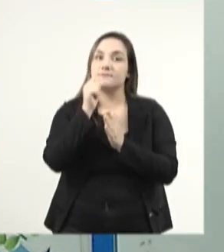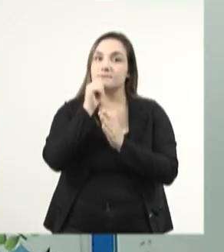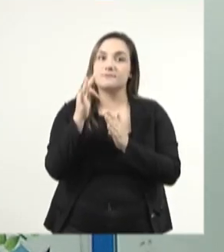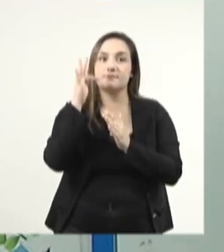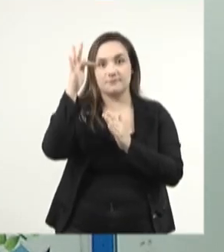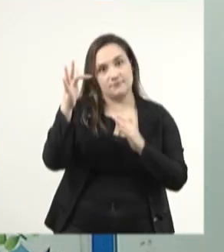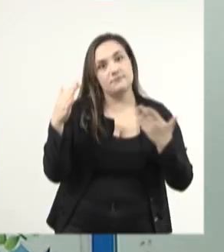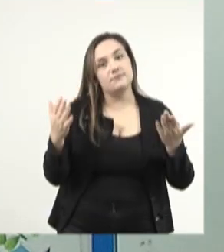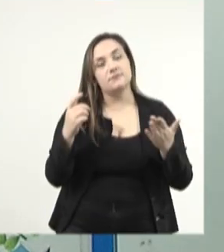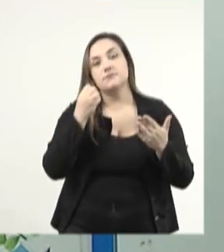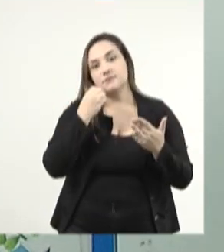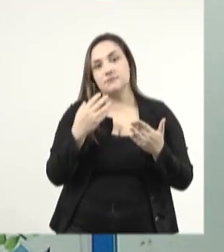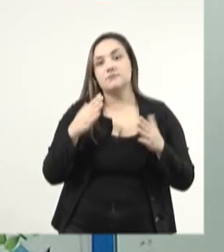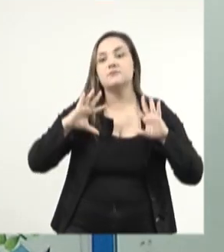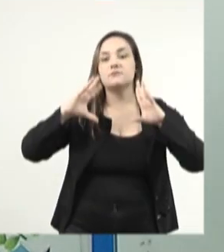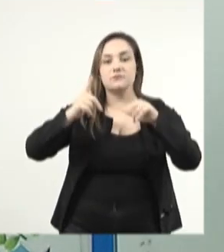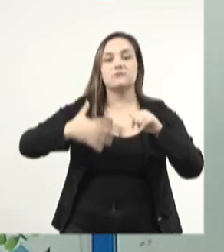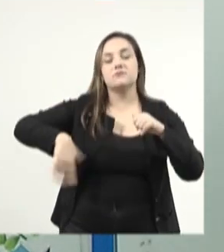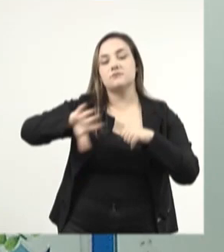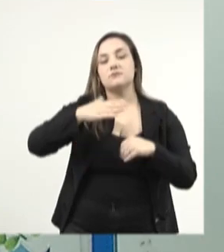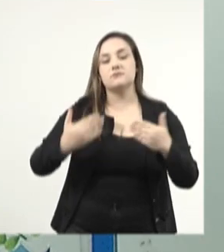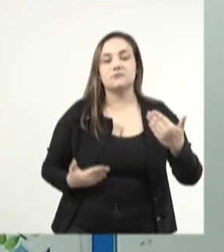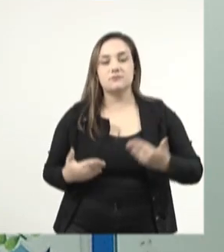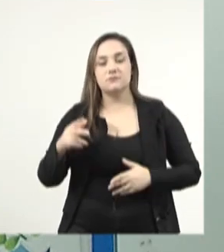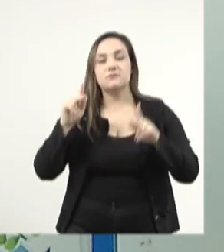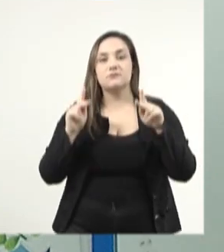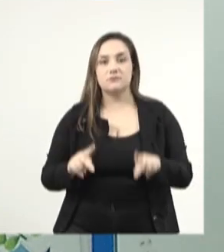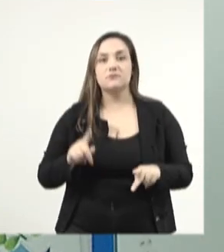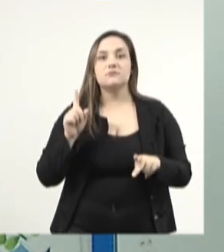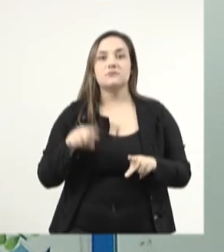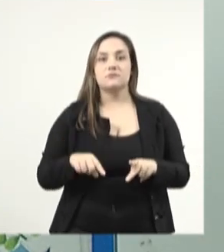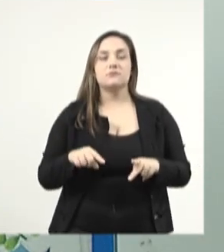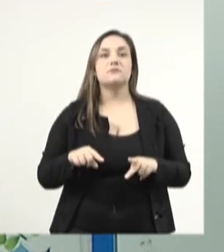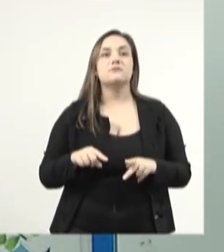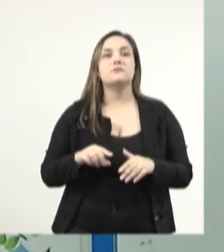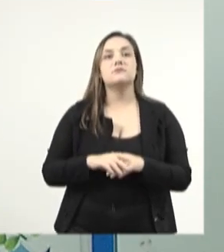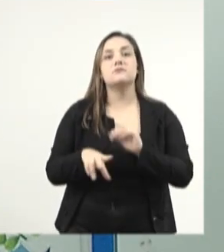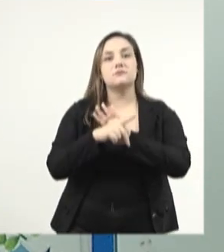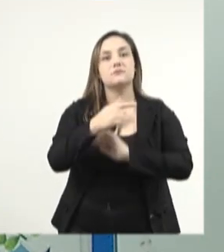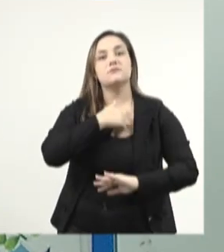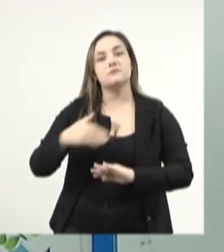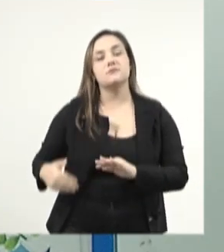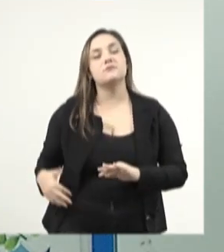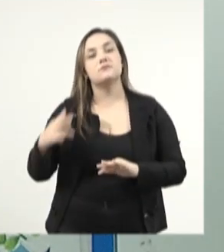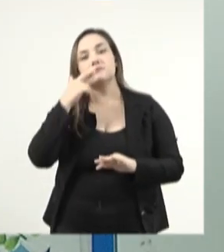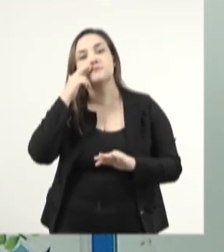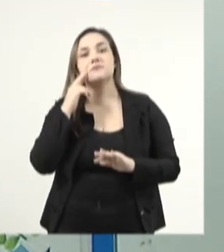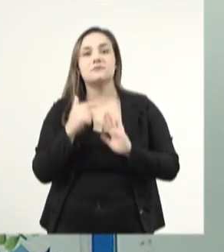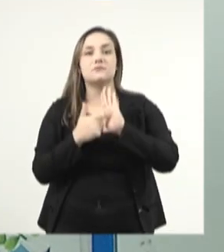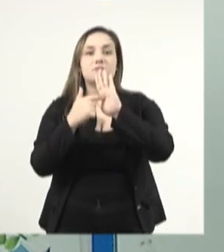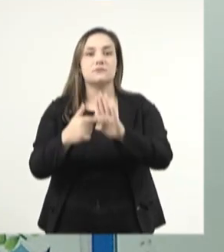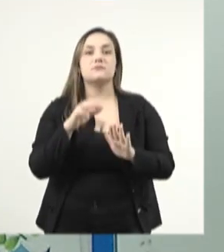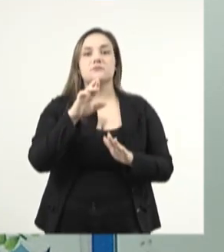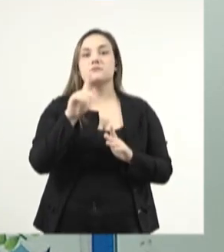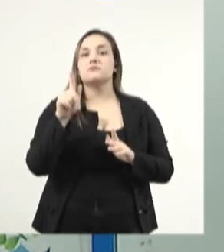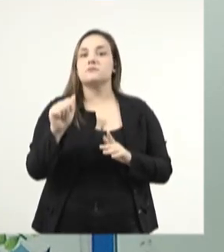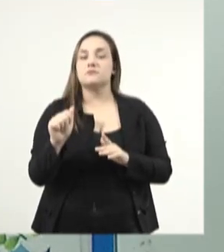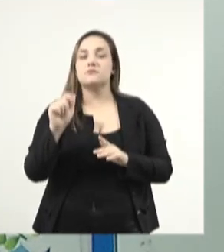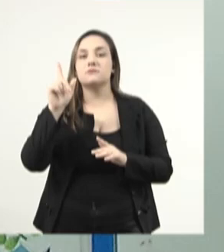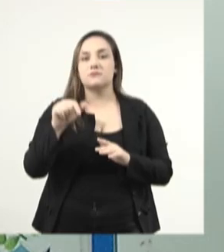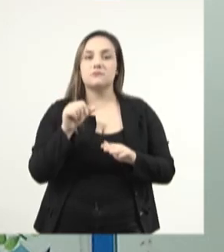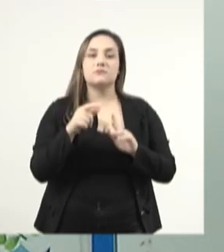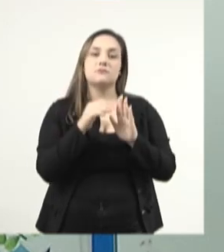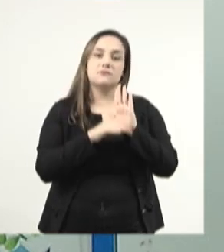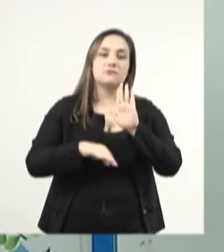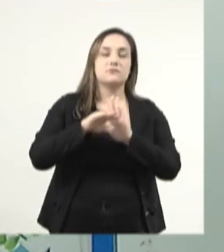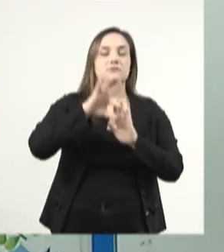já de uma maneira válida para todos os servidores públicos, da apresentação, mas dessa vez pelo governador Eduardo Riedl, do chamado RGA, que é o Reajuste